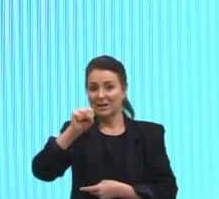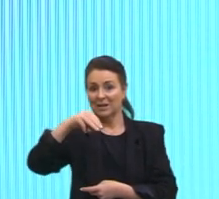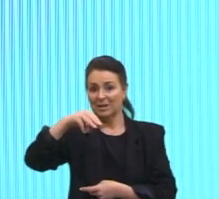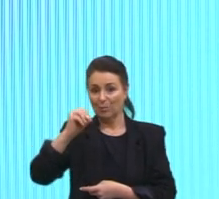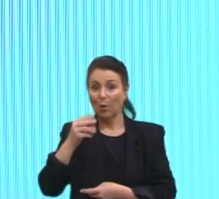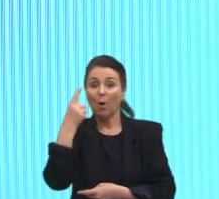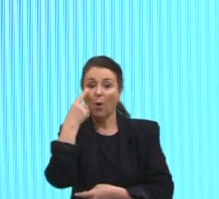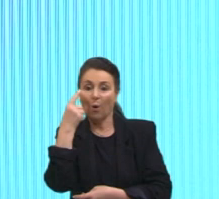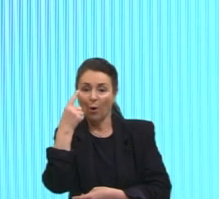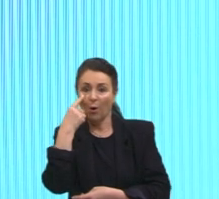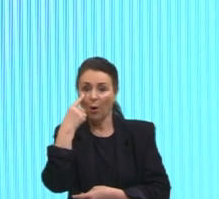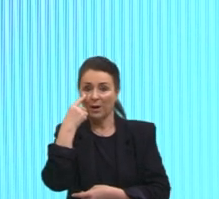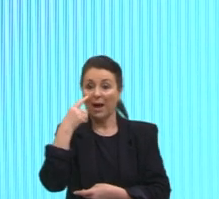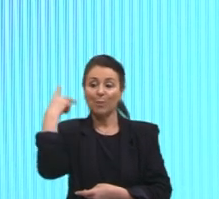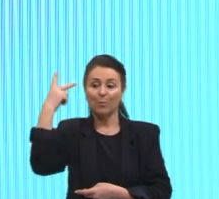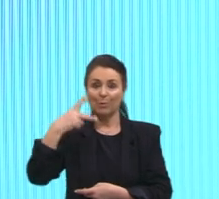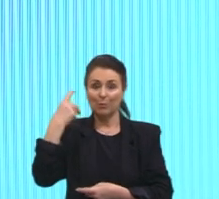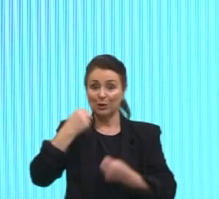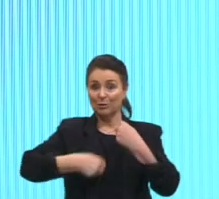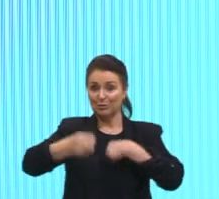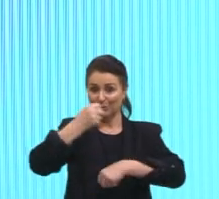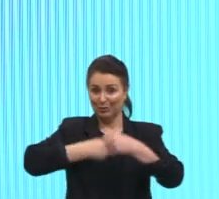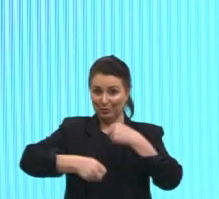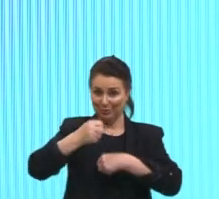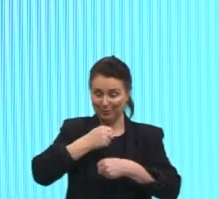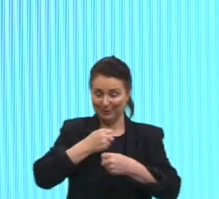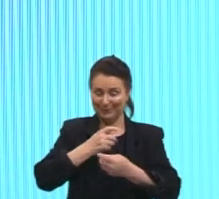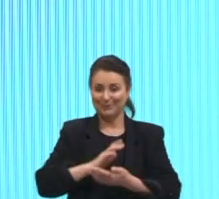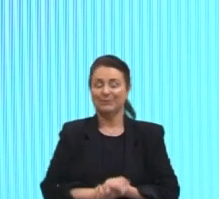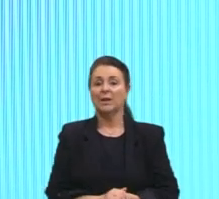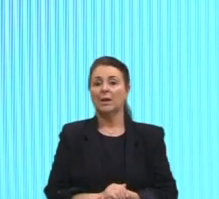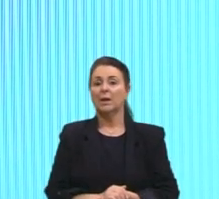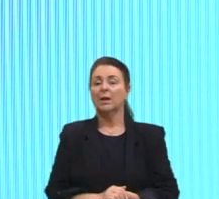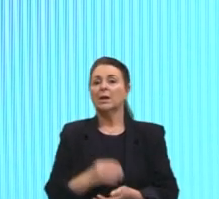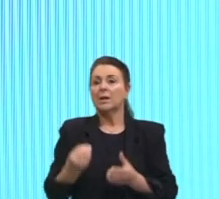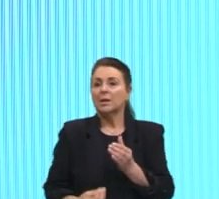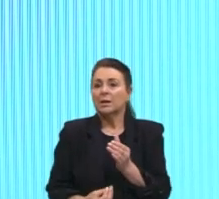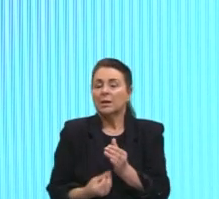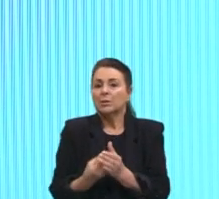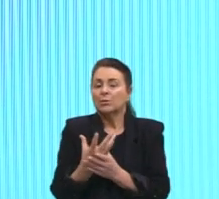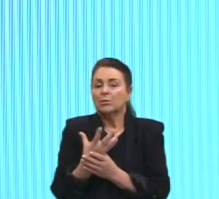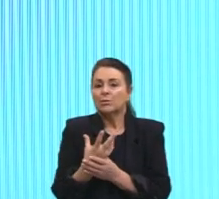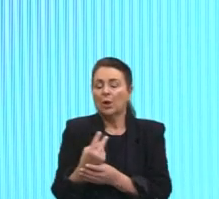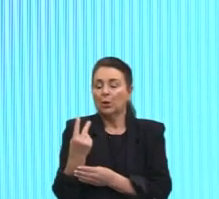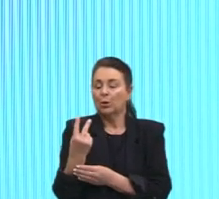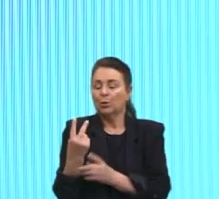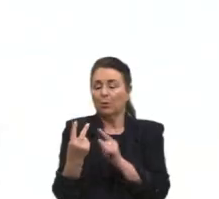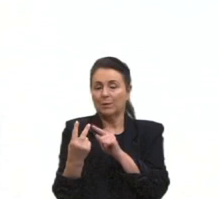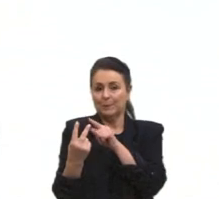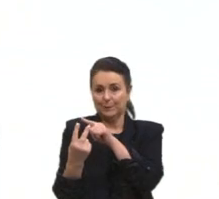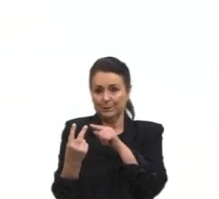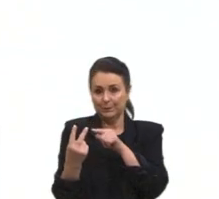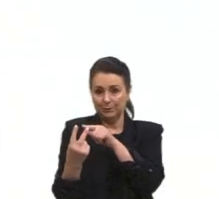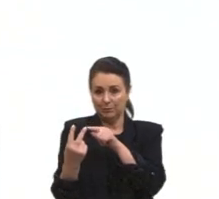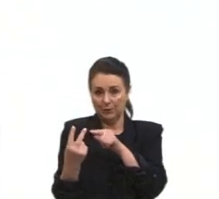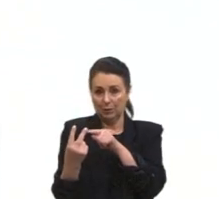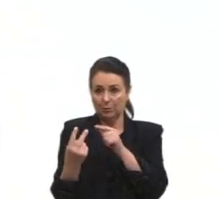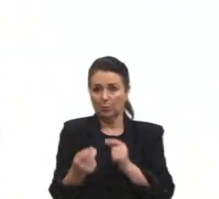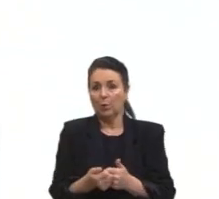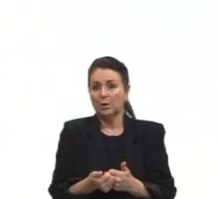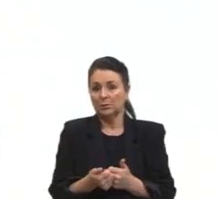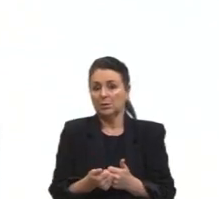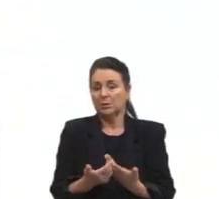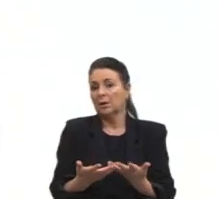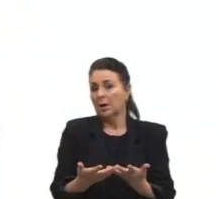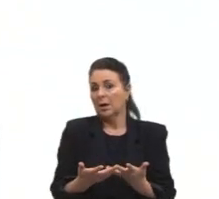isso é importante muitas vezes aparece na atuar aulinha E aí então surge né duas duas dois atores né